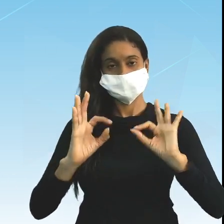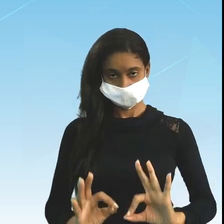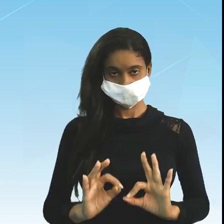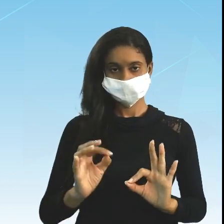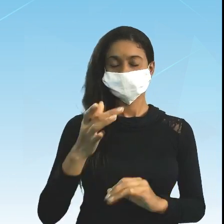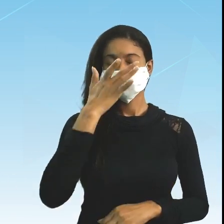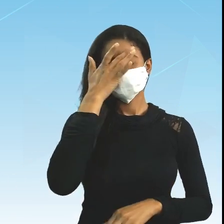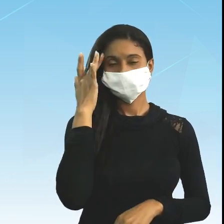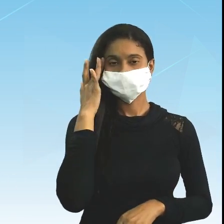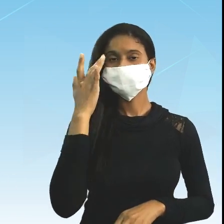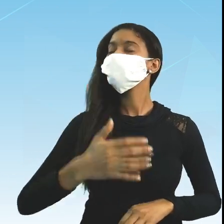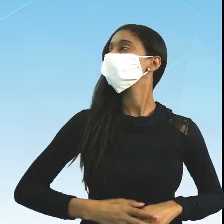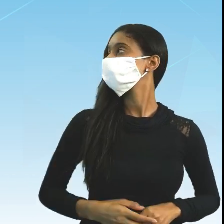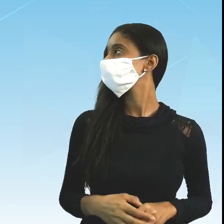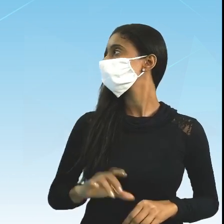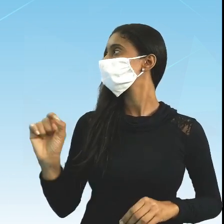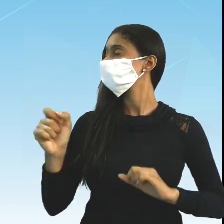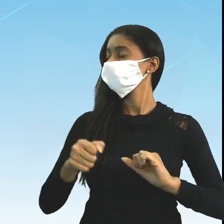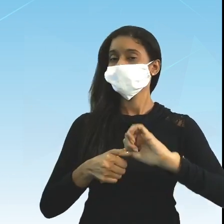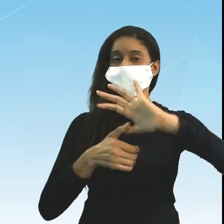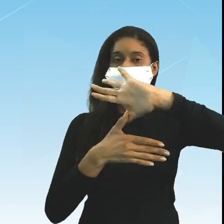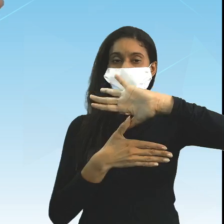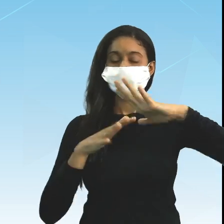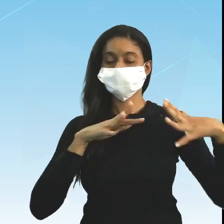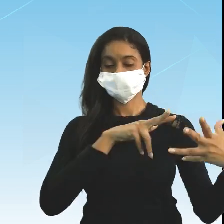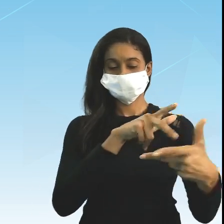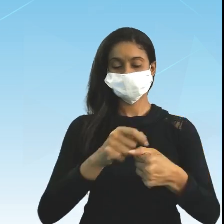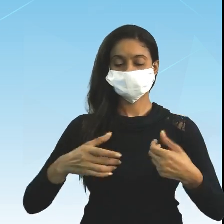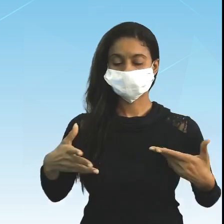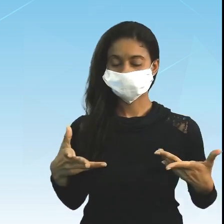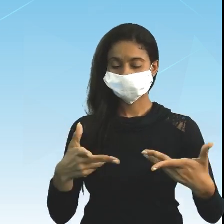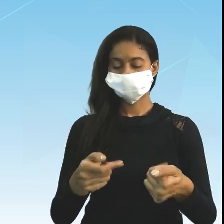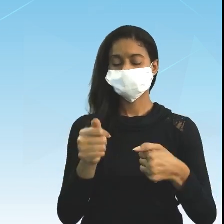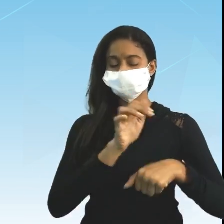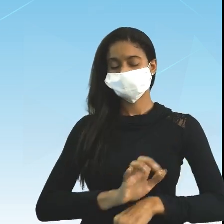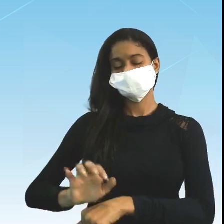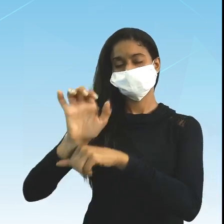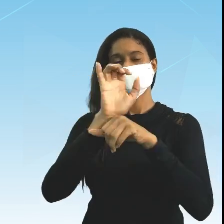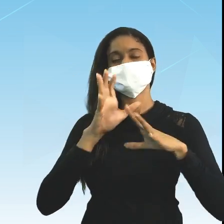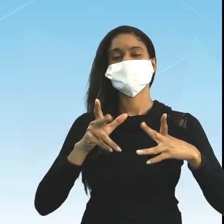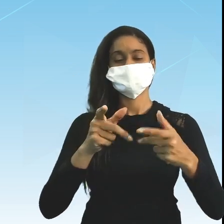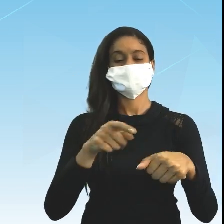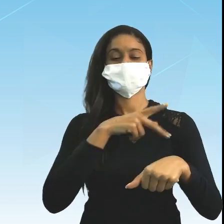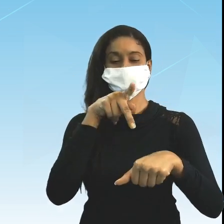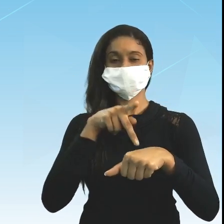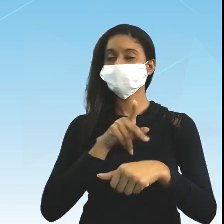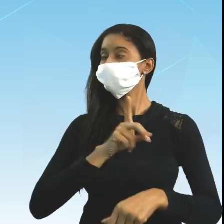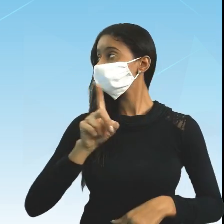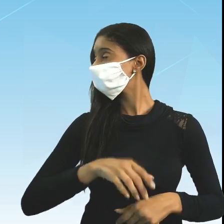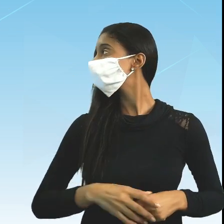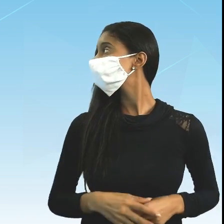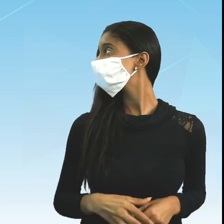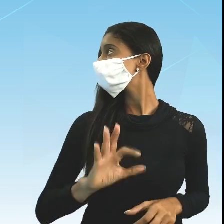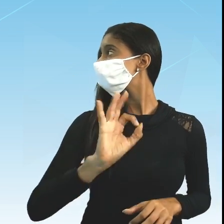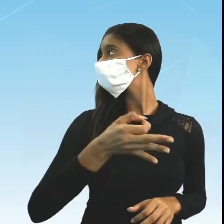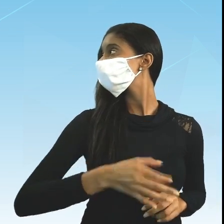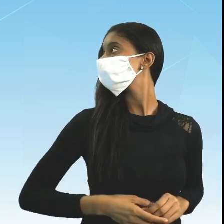gente? Esse chama Mapa Mundi. Todos os estados, todos os países aí, certo?